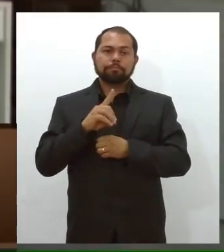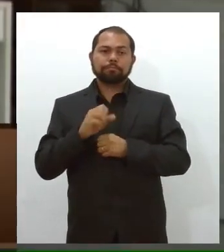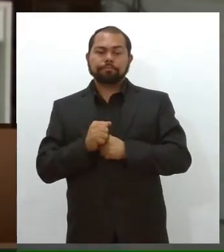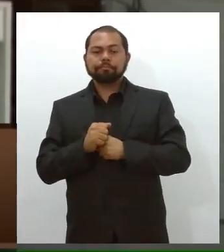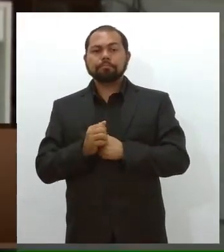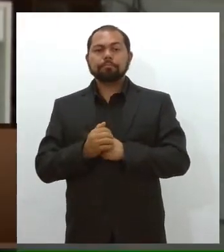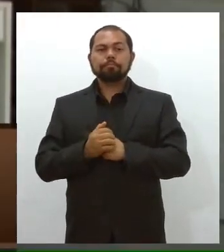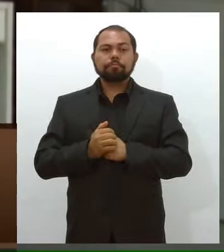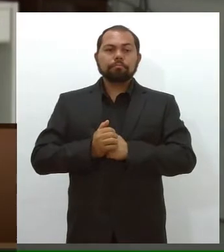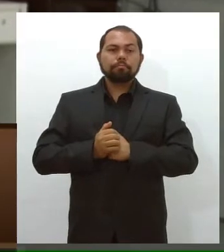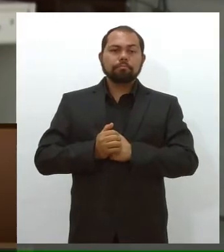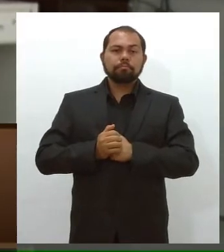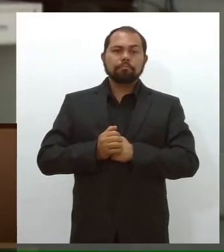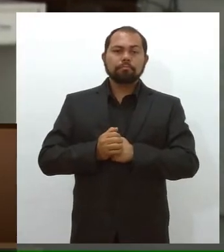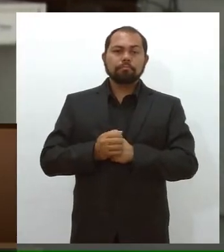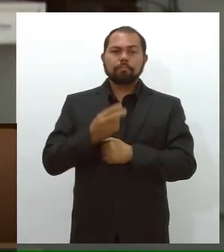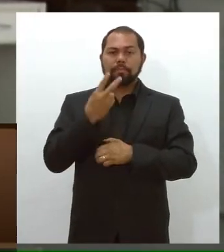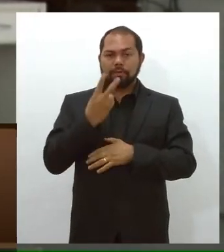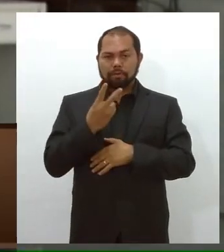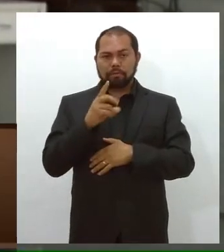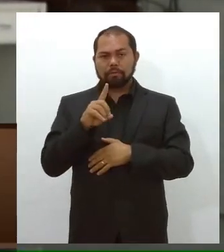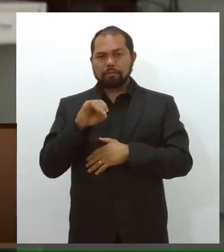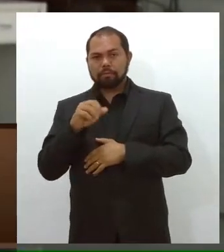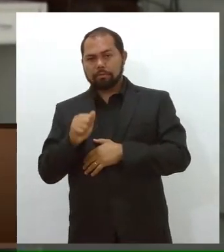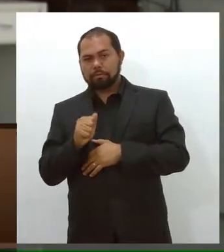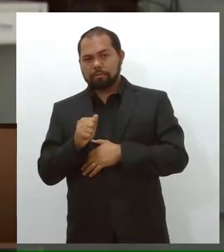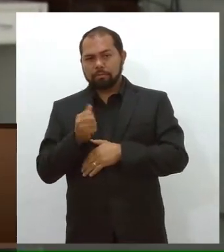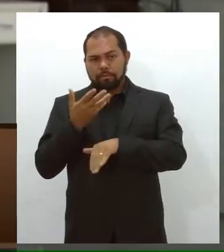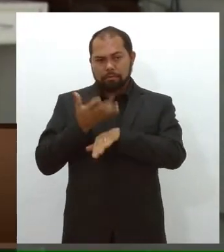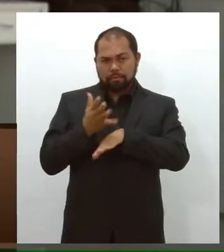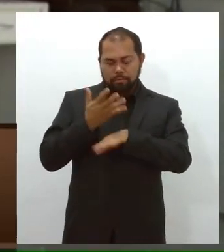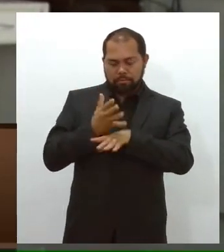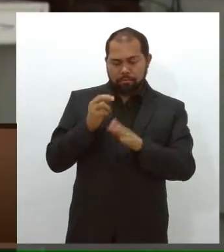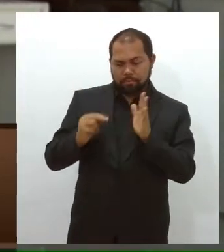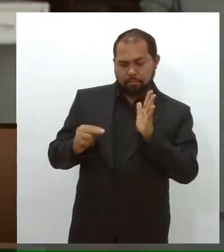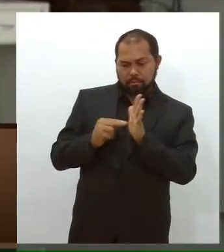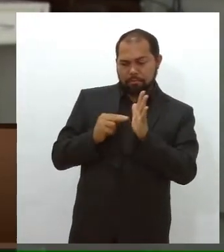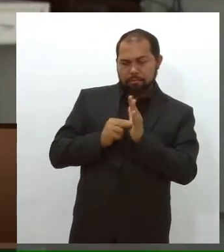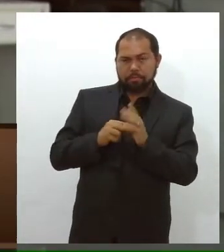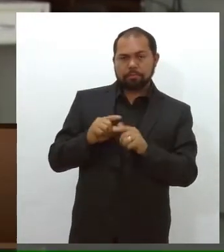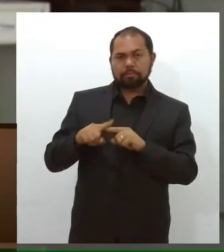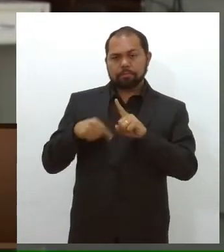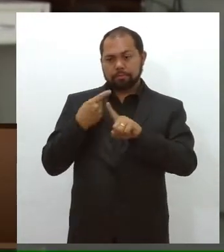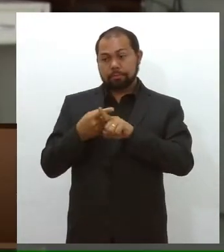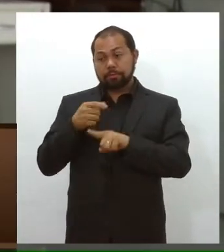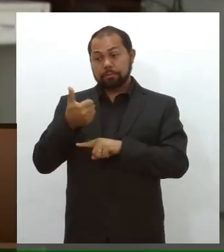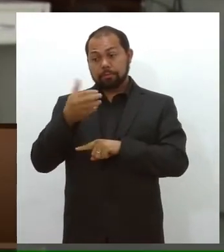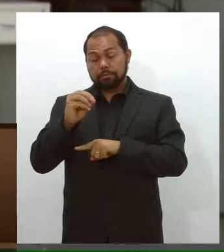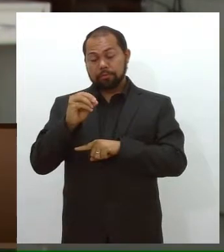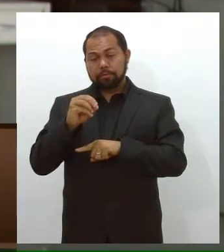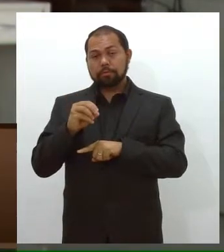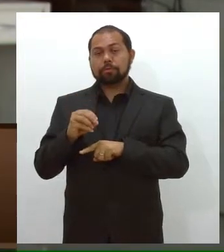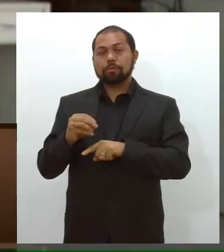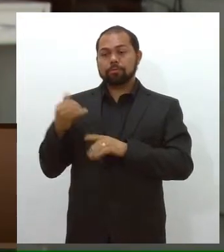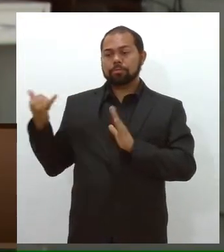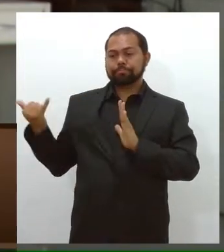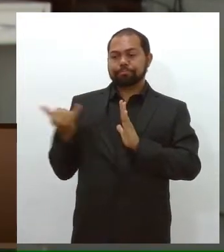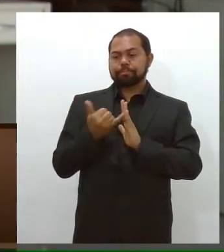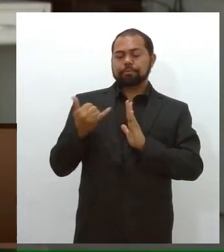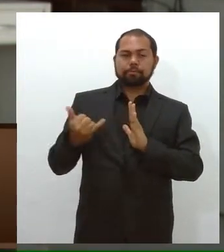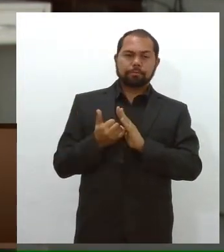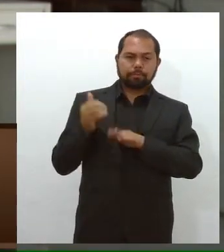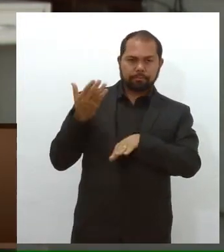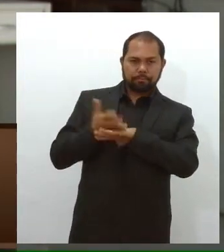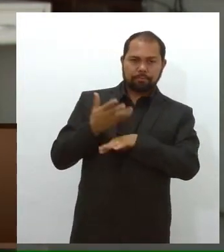2 dias, né, para preparar as mídias das urnas, mais 10 dias de carga e preparação de todas elas, de todo o